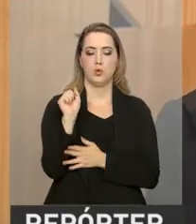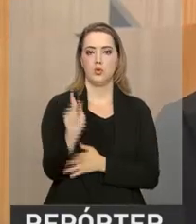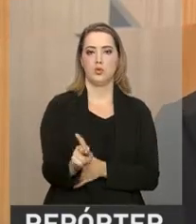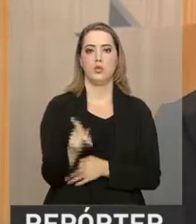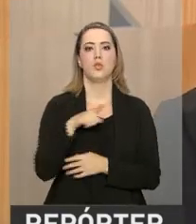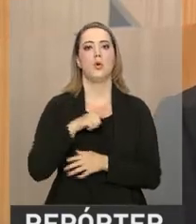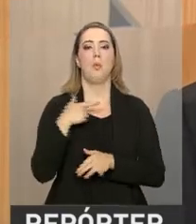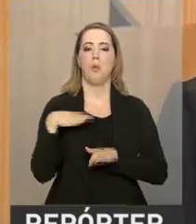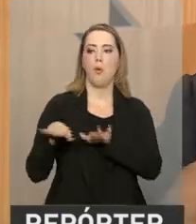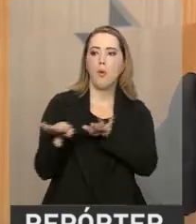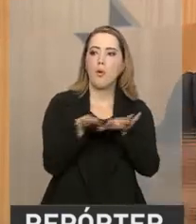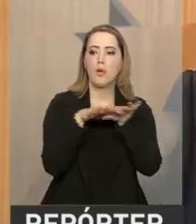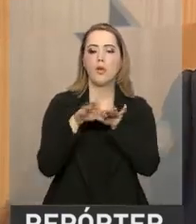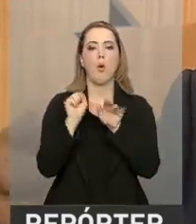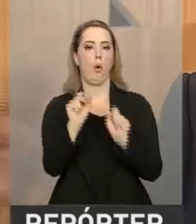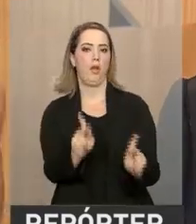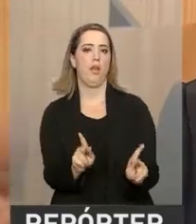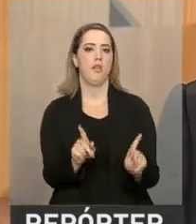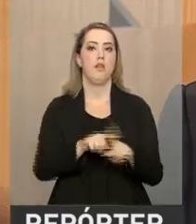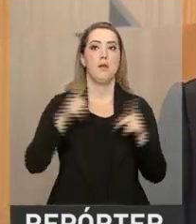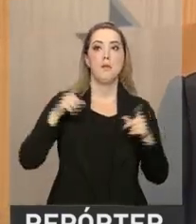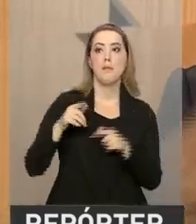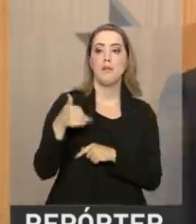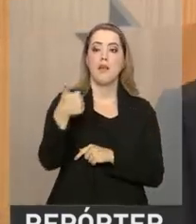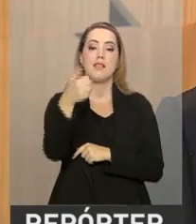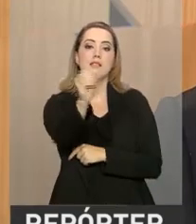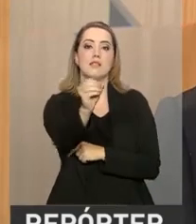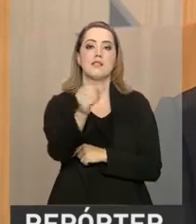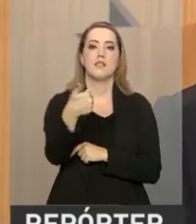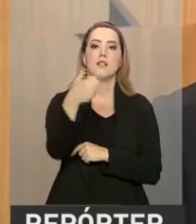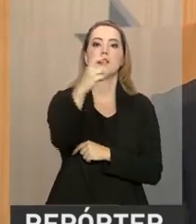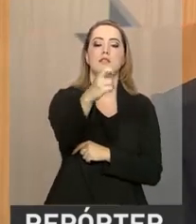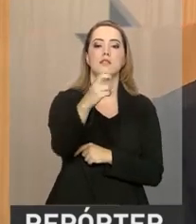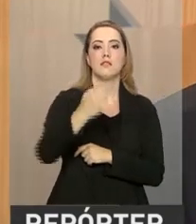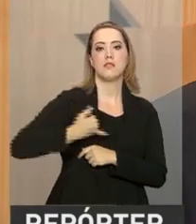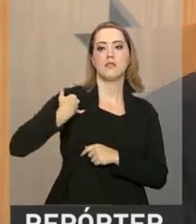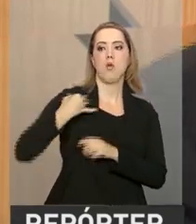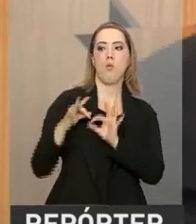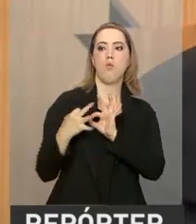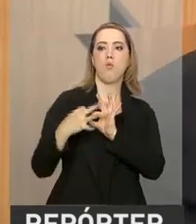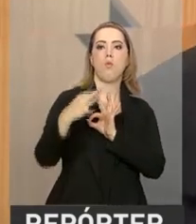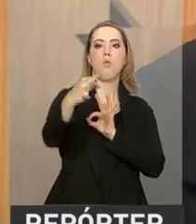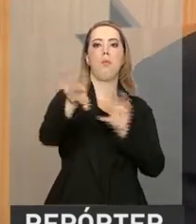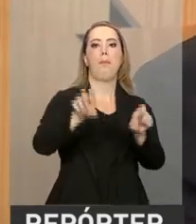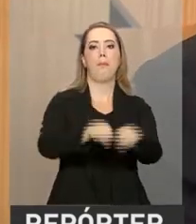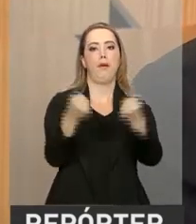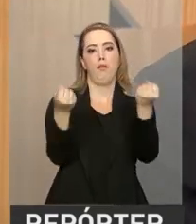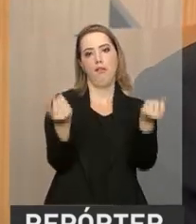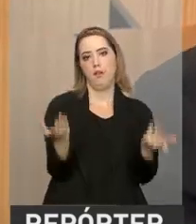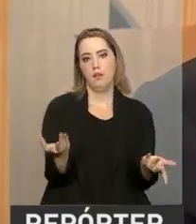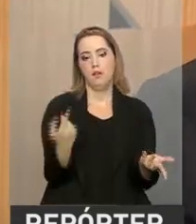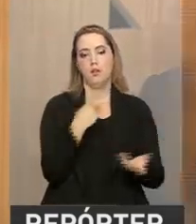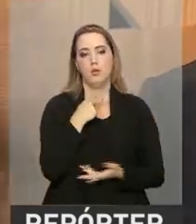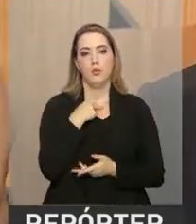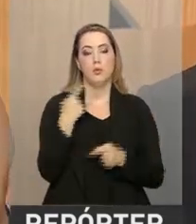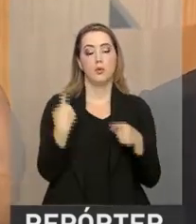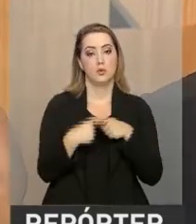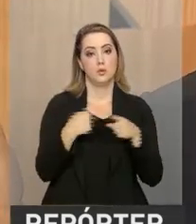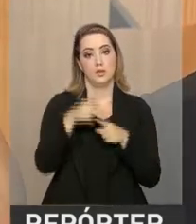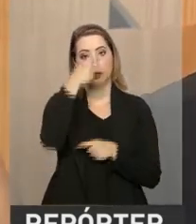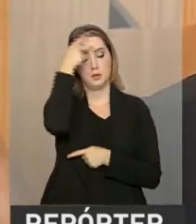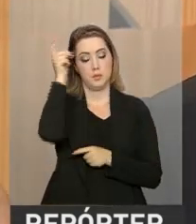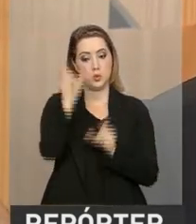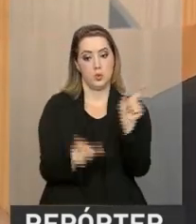exemplo, equilibrada, mas que daqui a 10 ou 15 ou 20 anos ela quebrasse. Porque isso significaria que os trabalhadores de hoje não